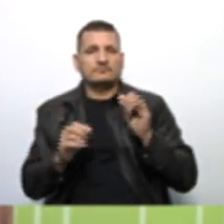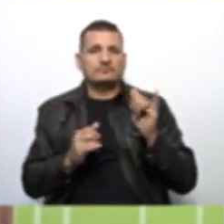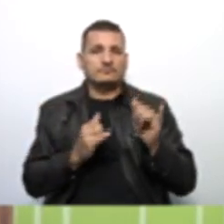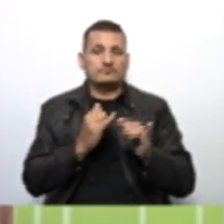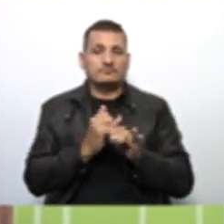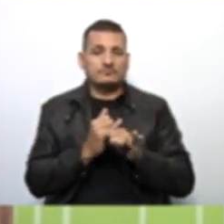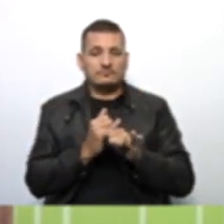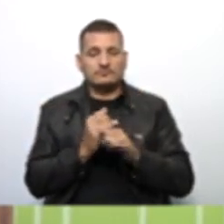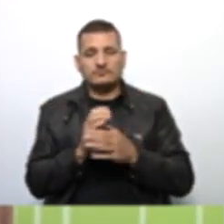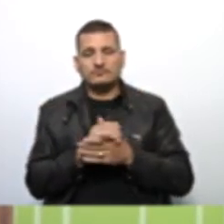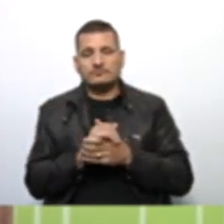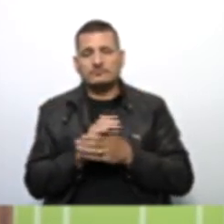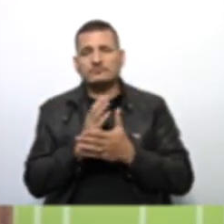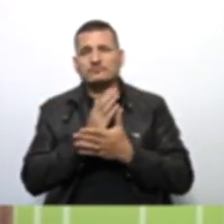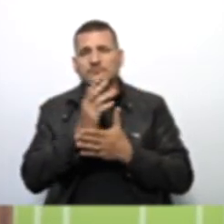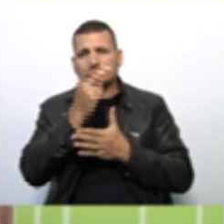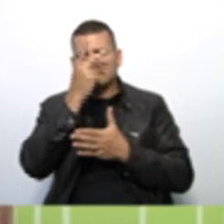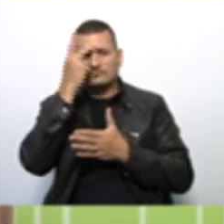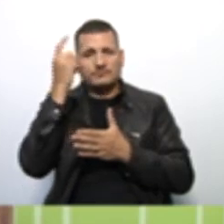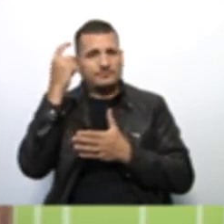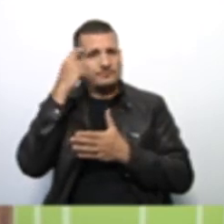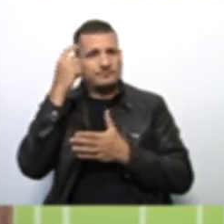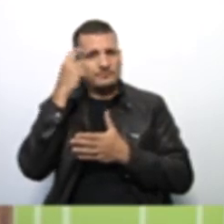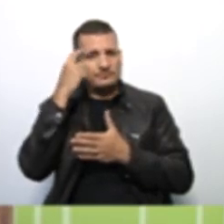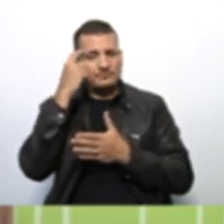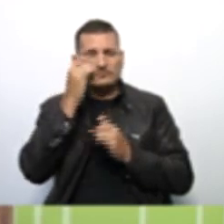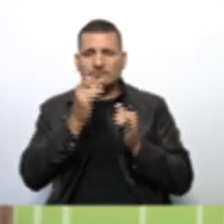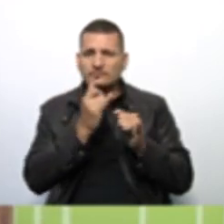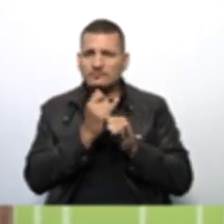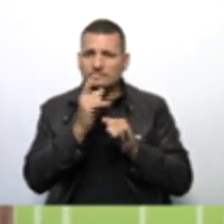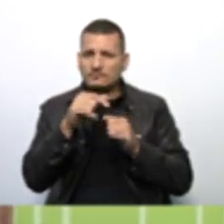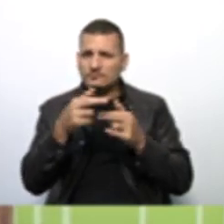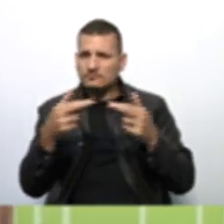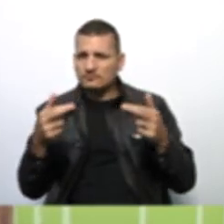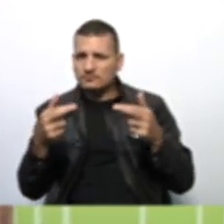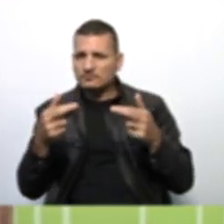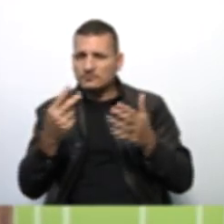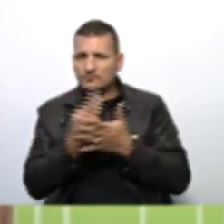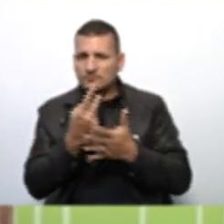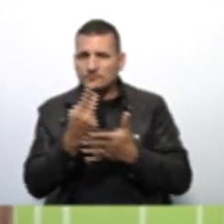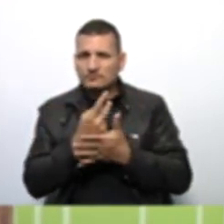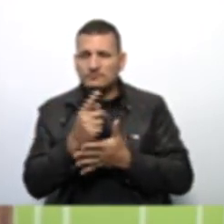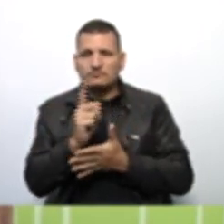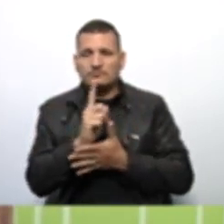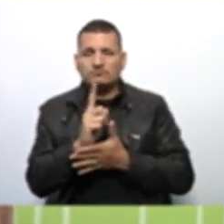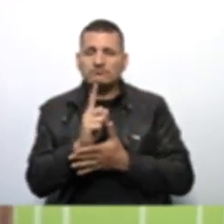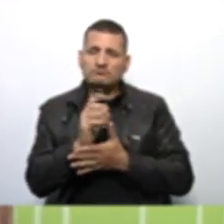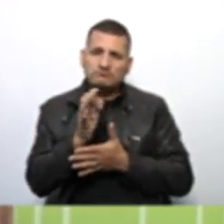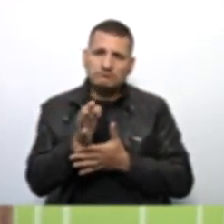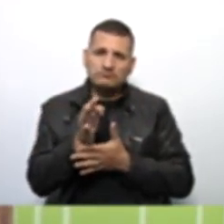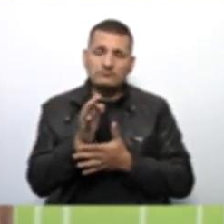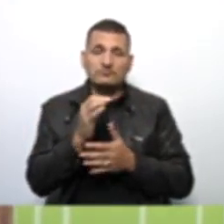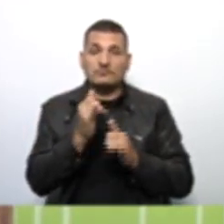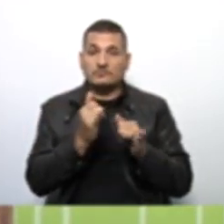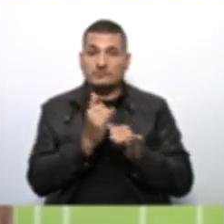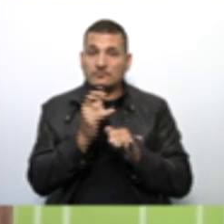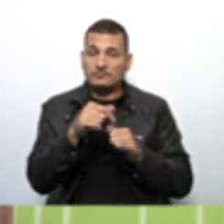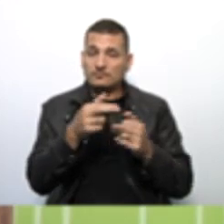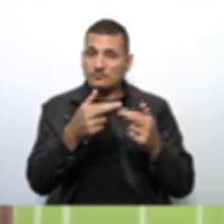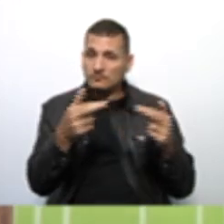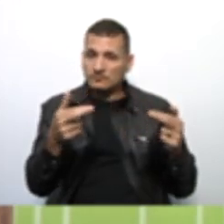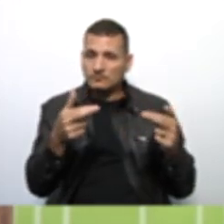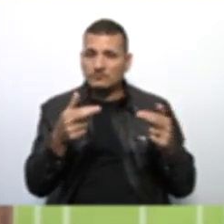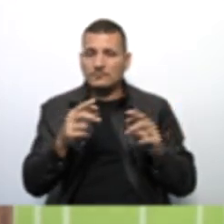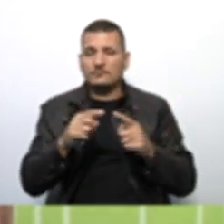muitas pessoas associam a internet à rede. Está errado? Não, não está errado. Porque a internet ela é uma rede, mas o